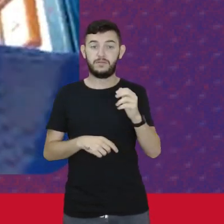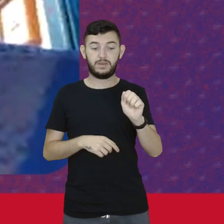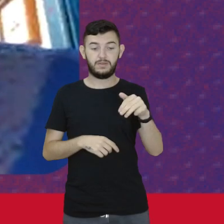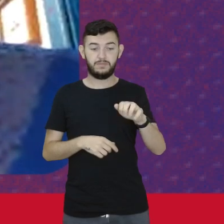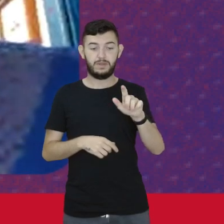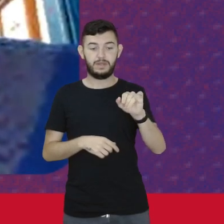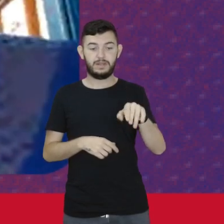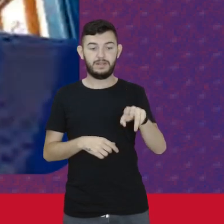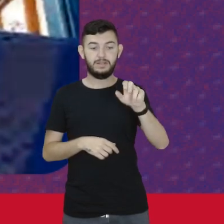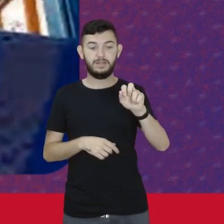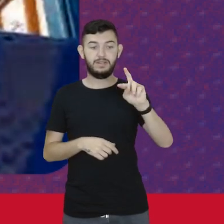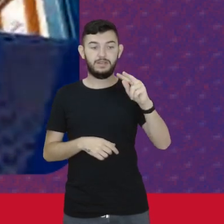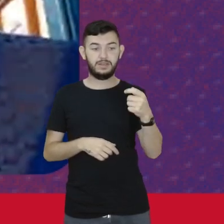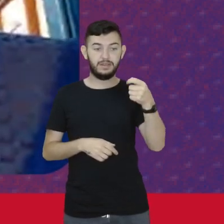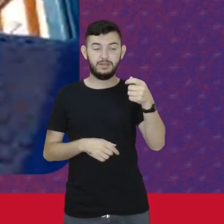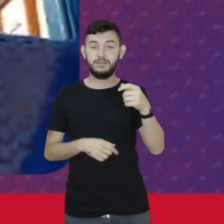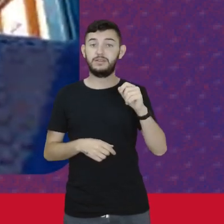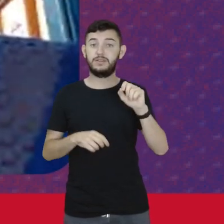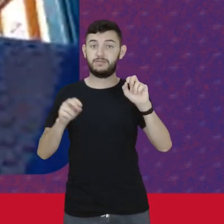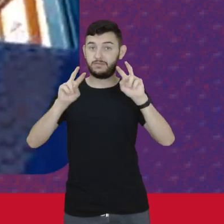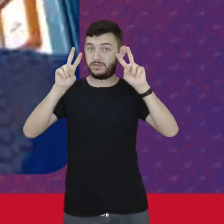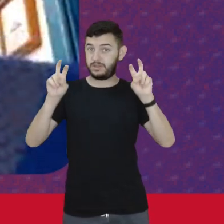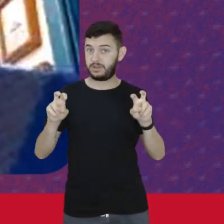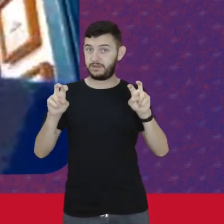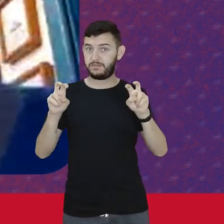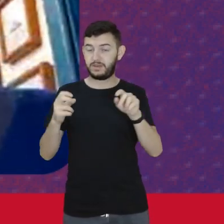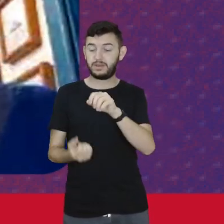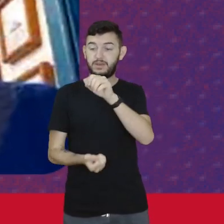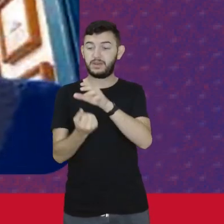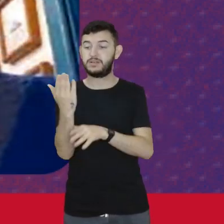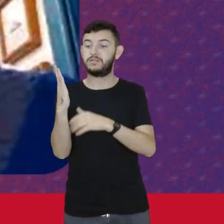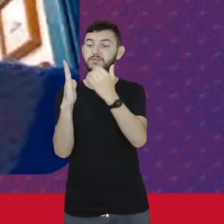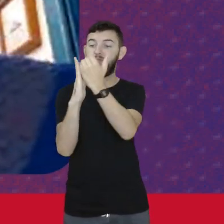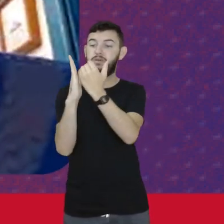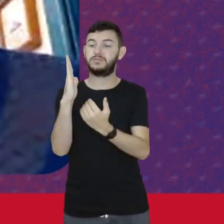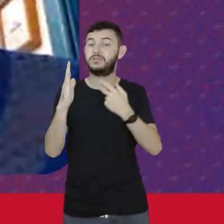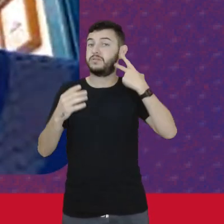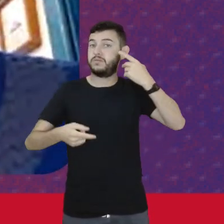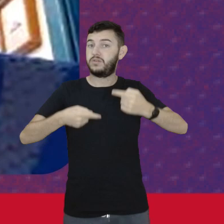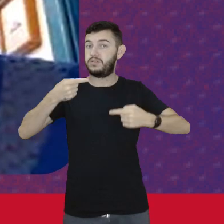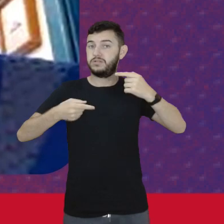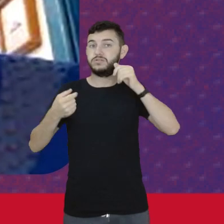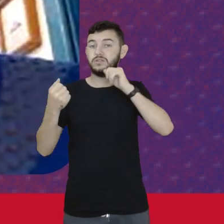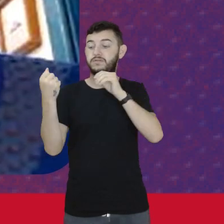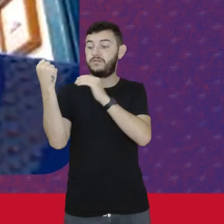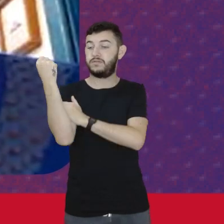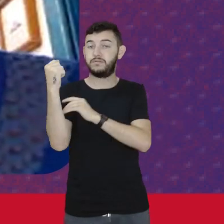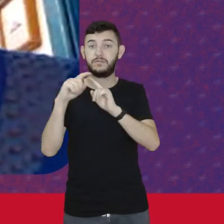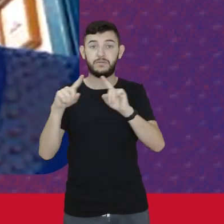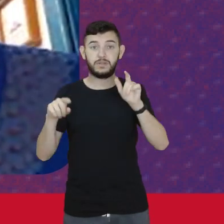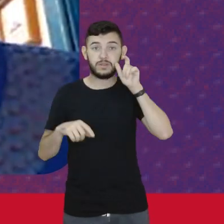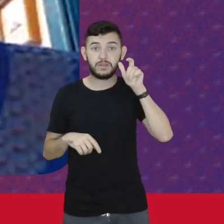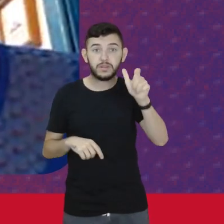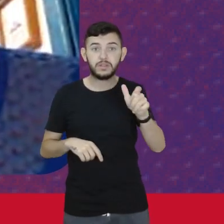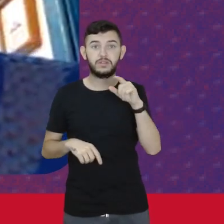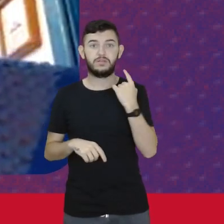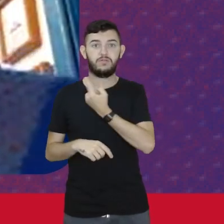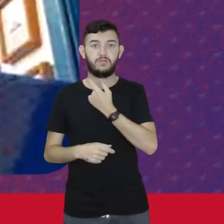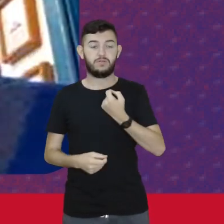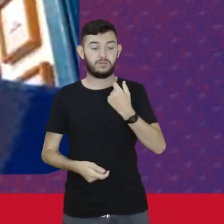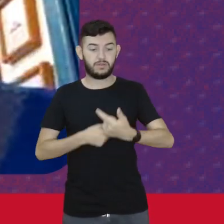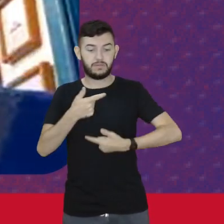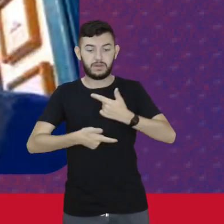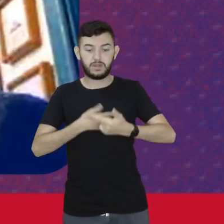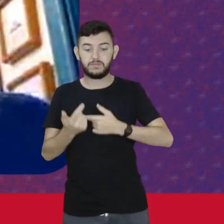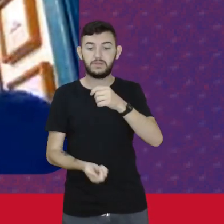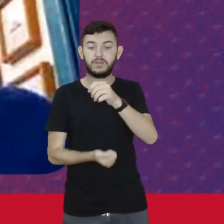A Construção da Agenda Política Feminista. É interessante que nós construímos nossa agenda